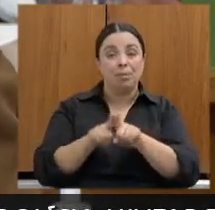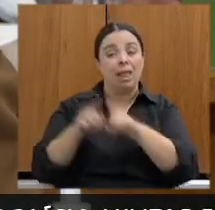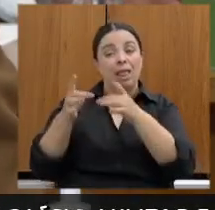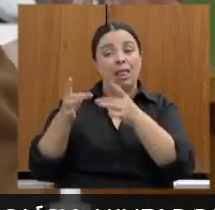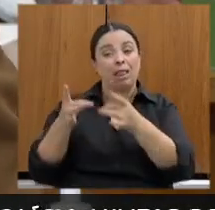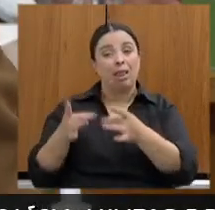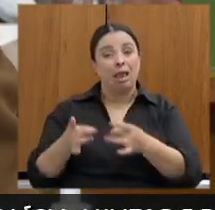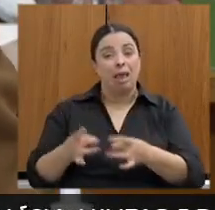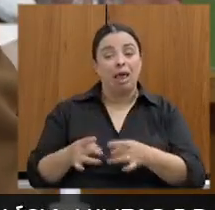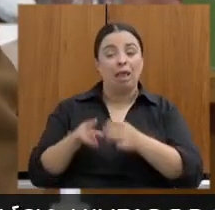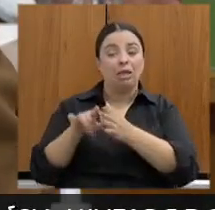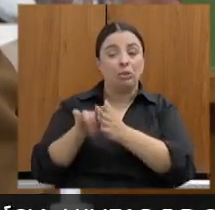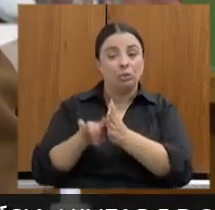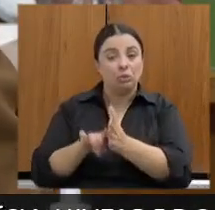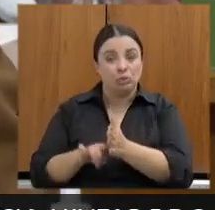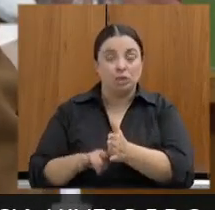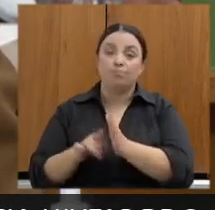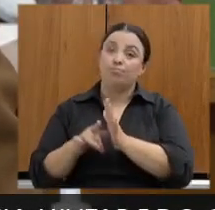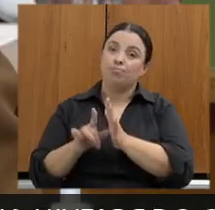O que é